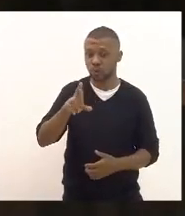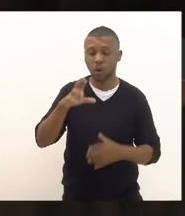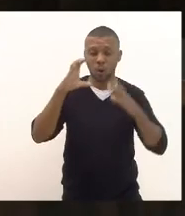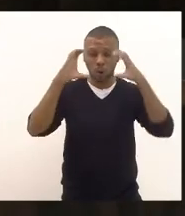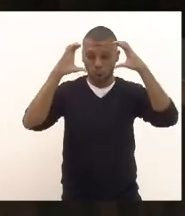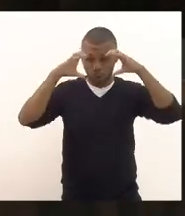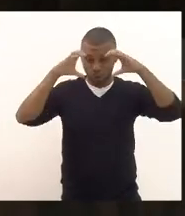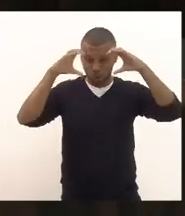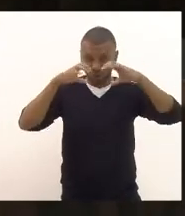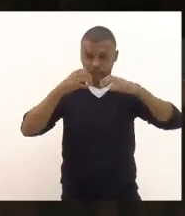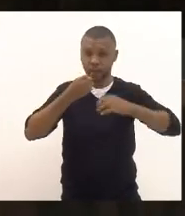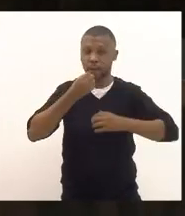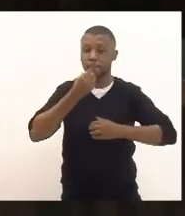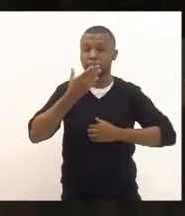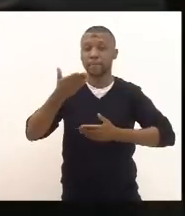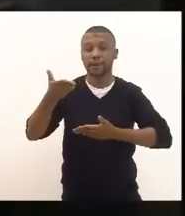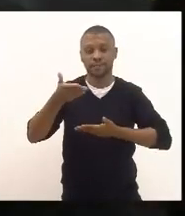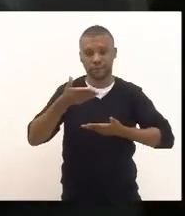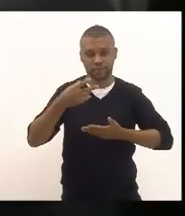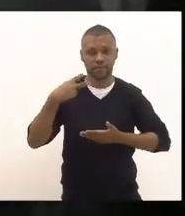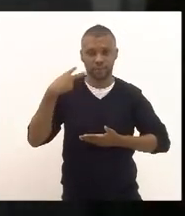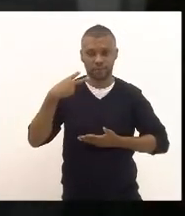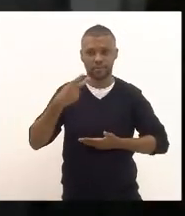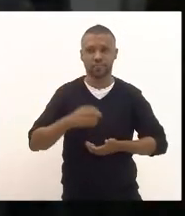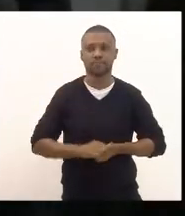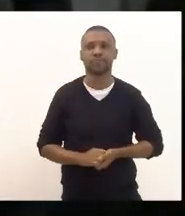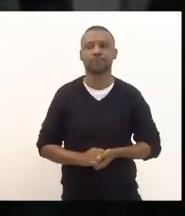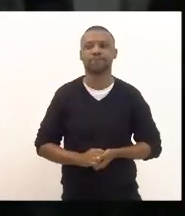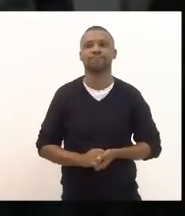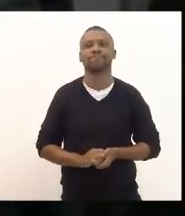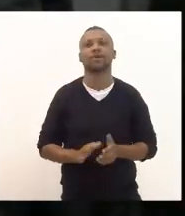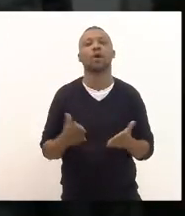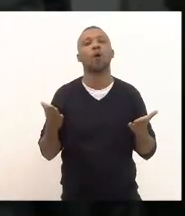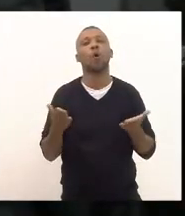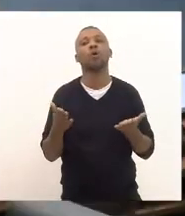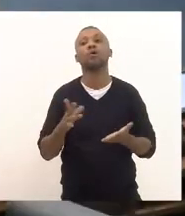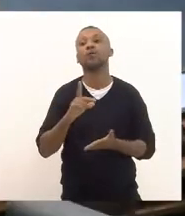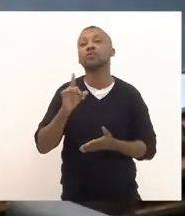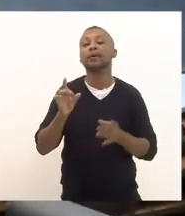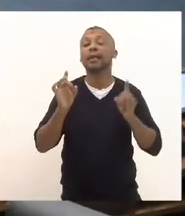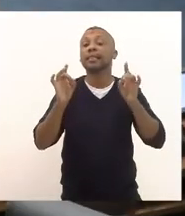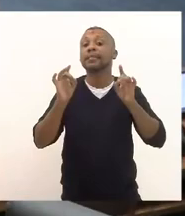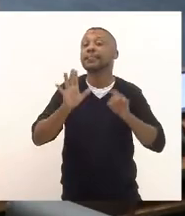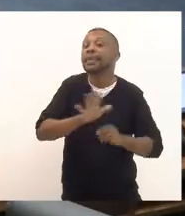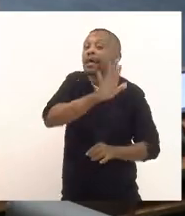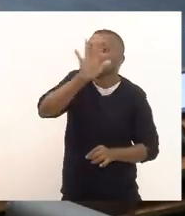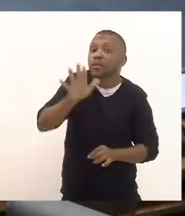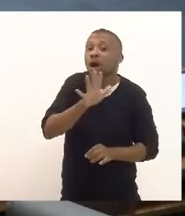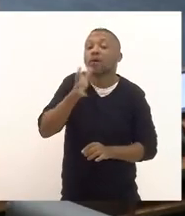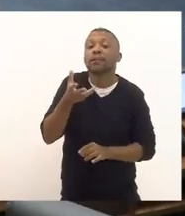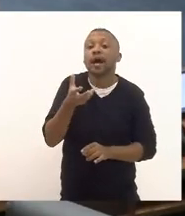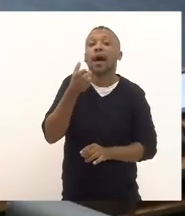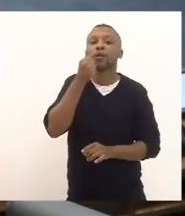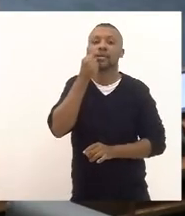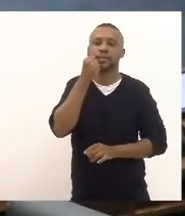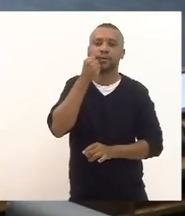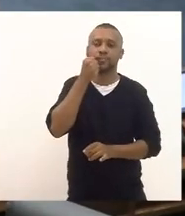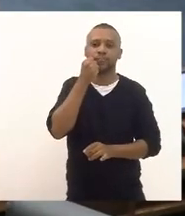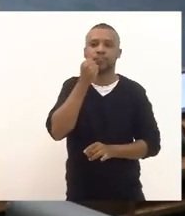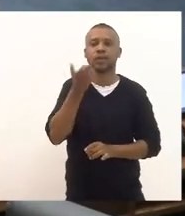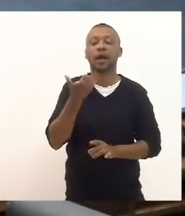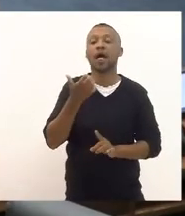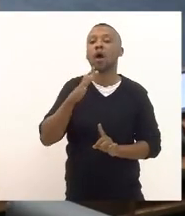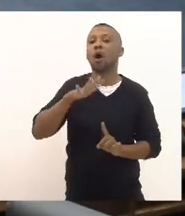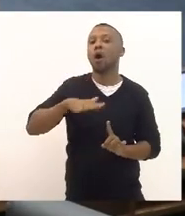bem-vindo Júnior seu presente hoje é o dia nacional da adoção eu quero aqui